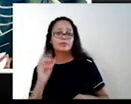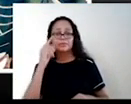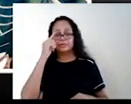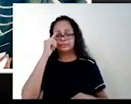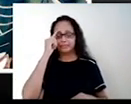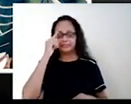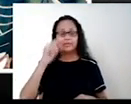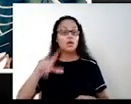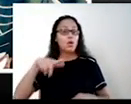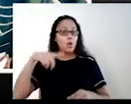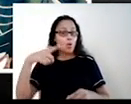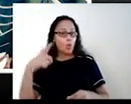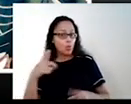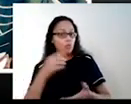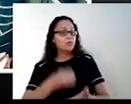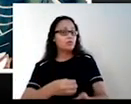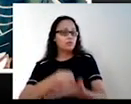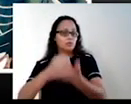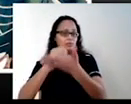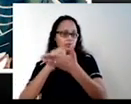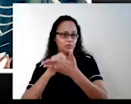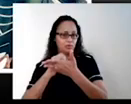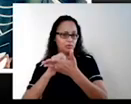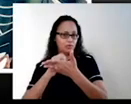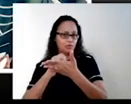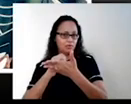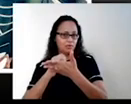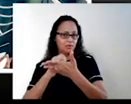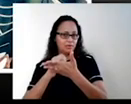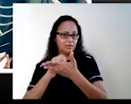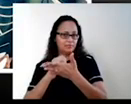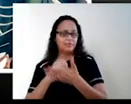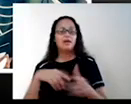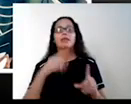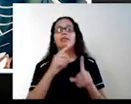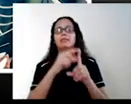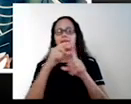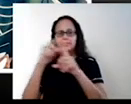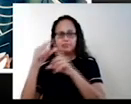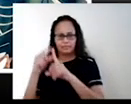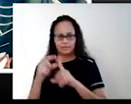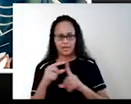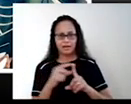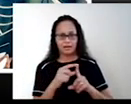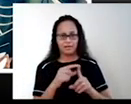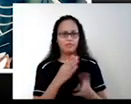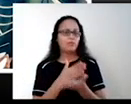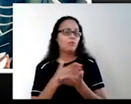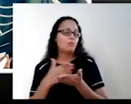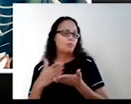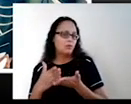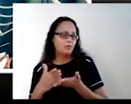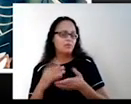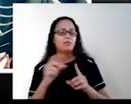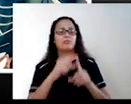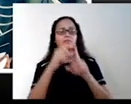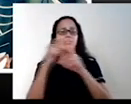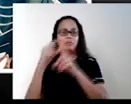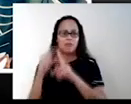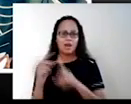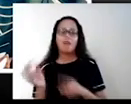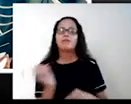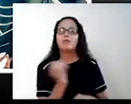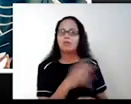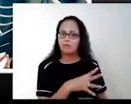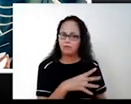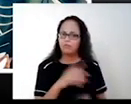Outras contribuições. Além da contribuição no léxico, ou seja, na origem das palavras, né, de uma palavra nova que está